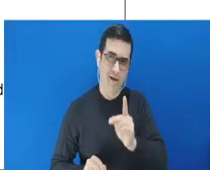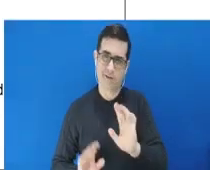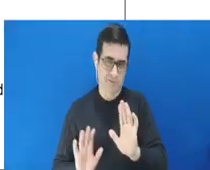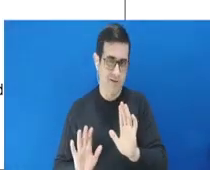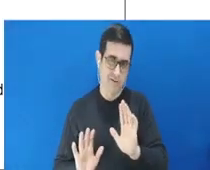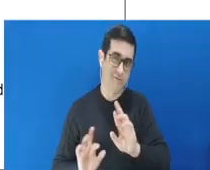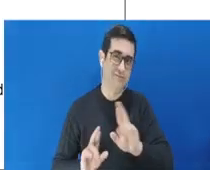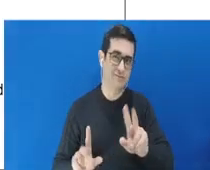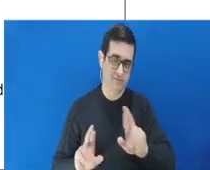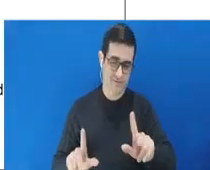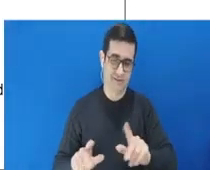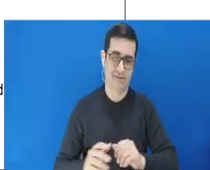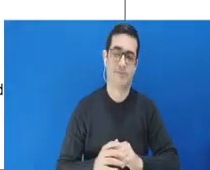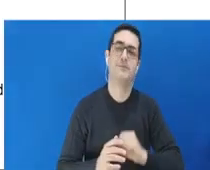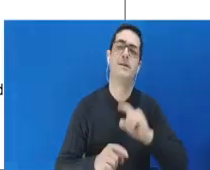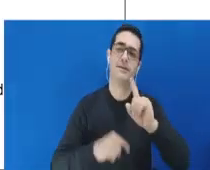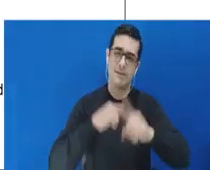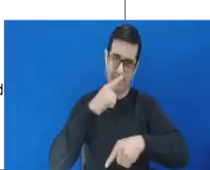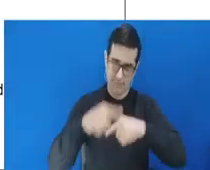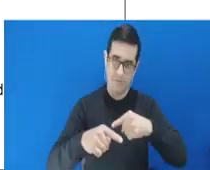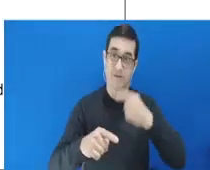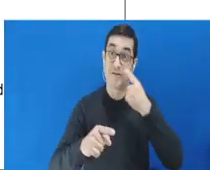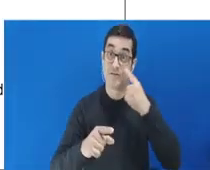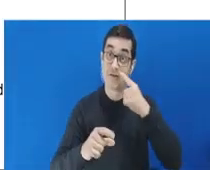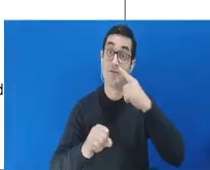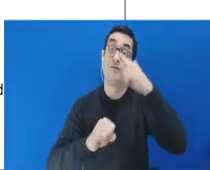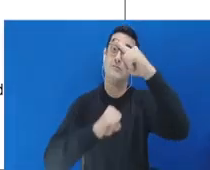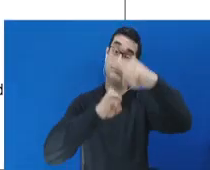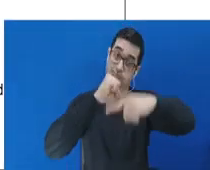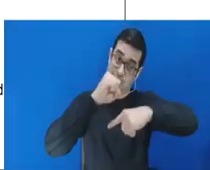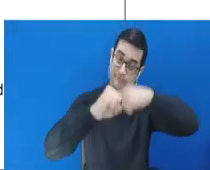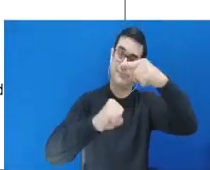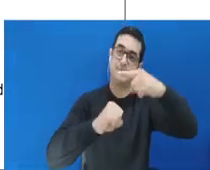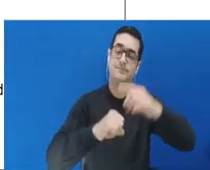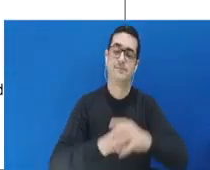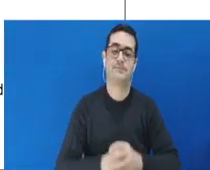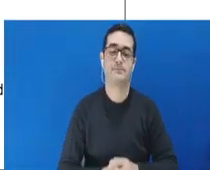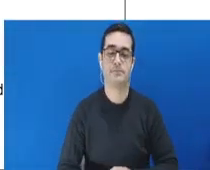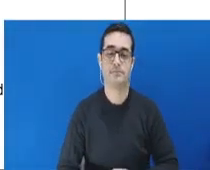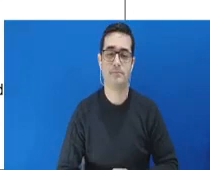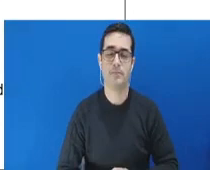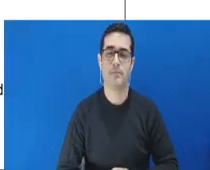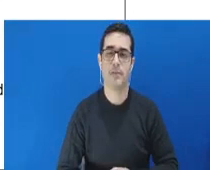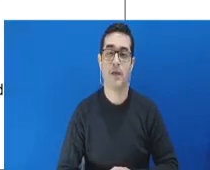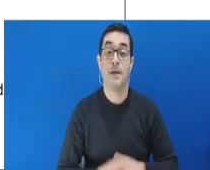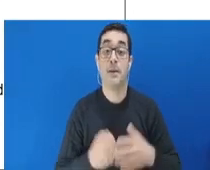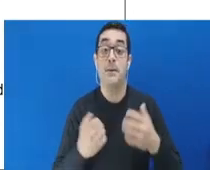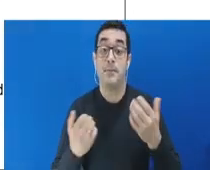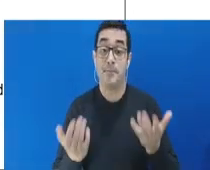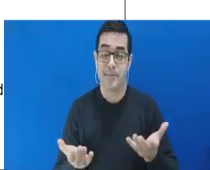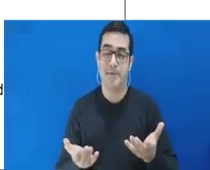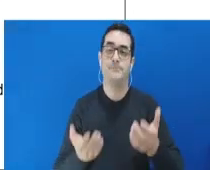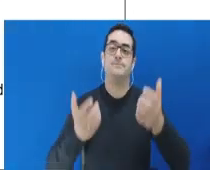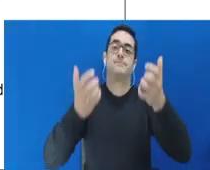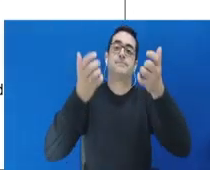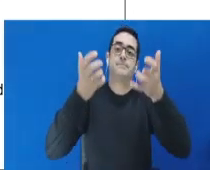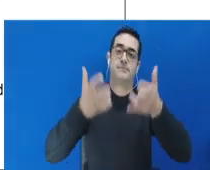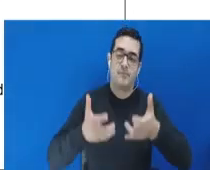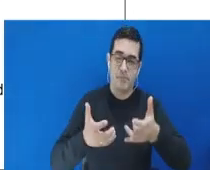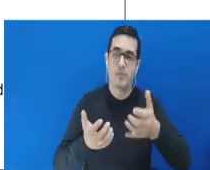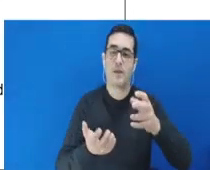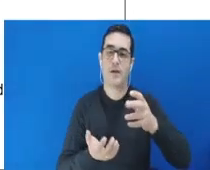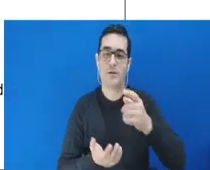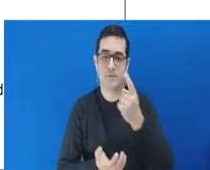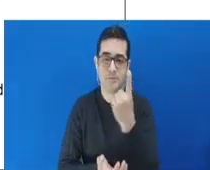Bom, até aí a gente foi na última aula. O que acontece? O modelo de Bohr surge em